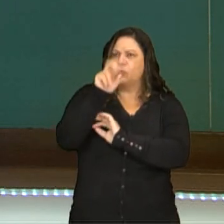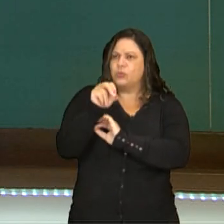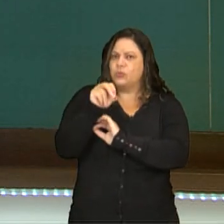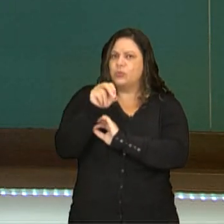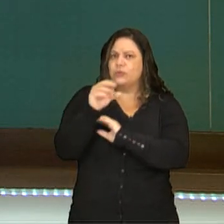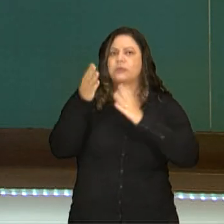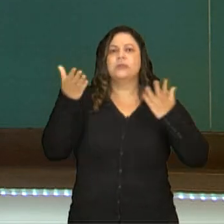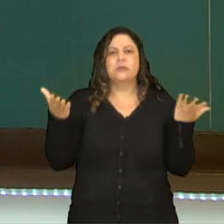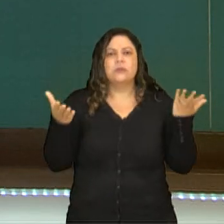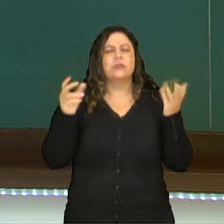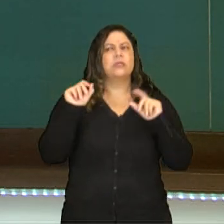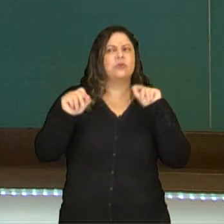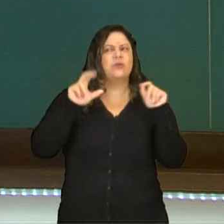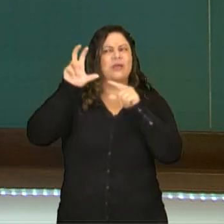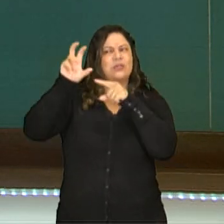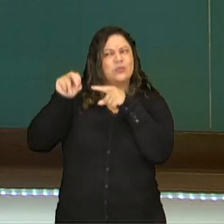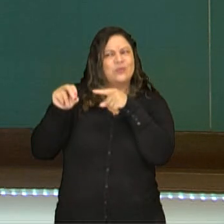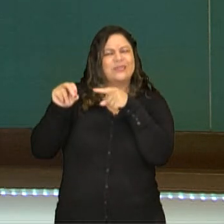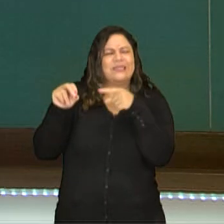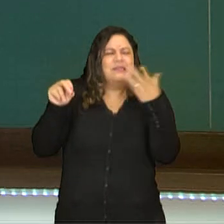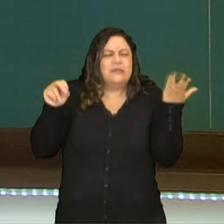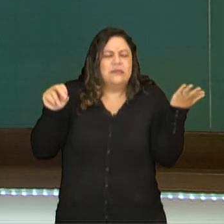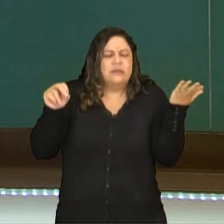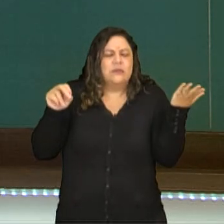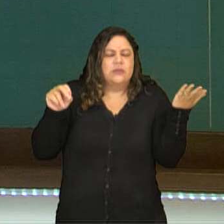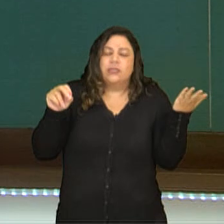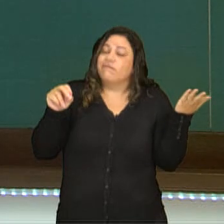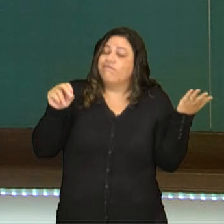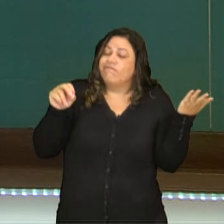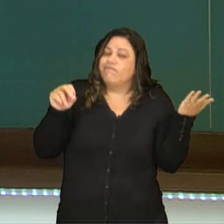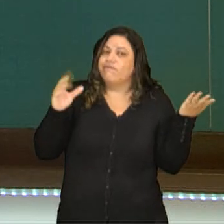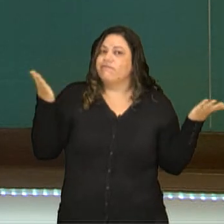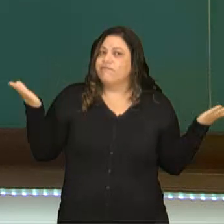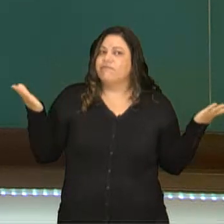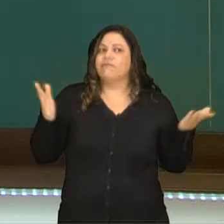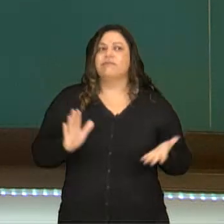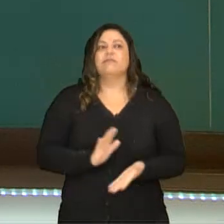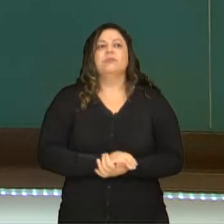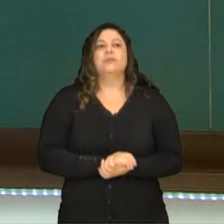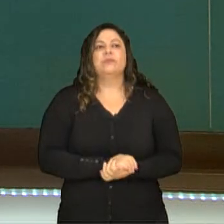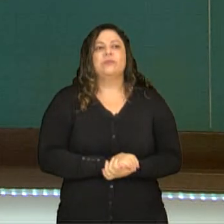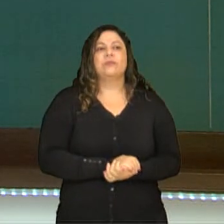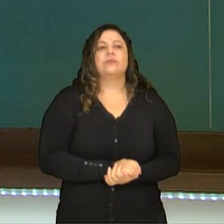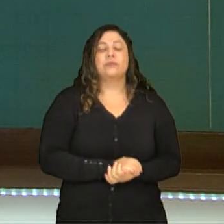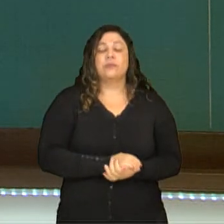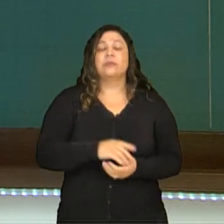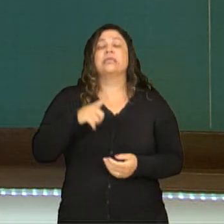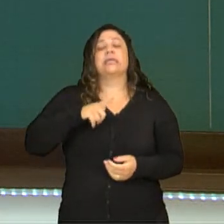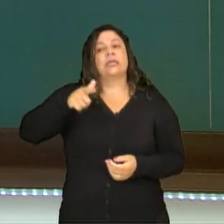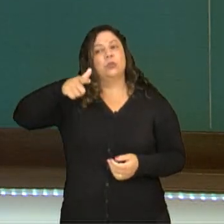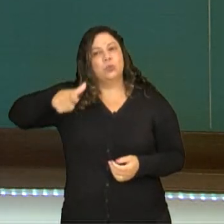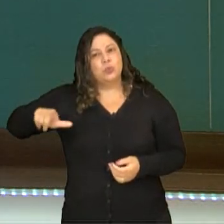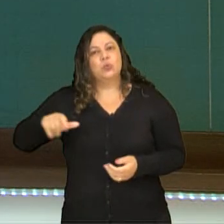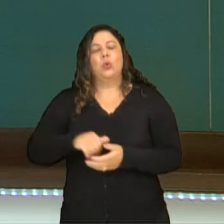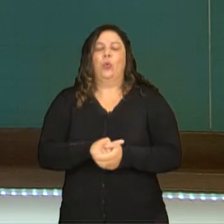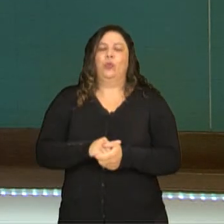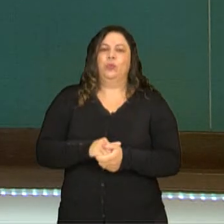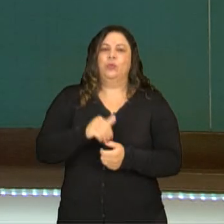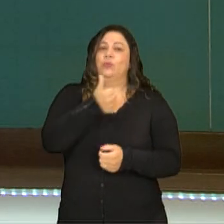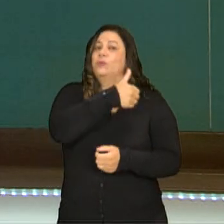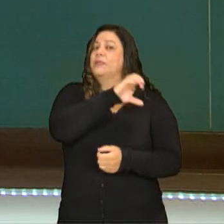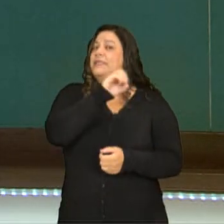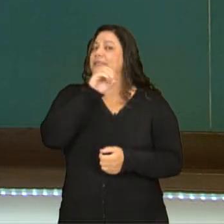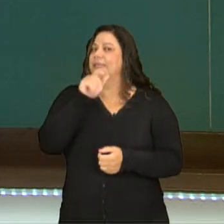esses 50 a mais? O que será? Aí eu vou pegar a base de novo, a informação que ele me